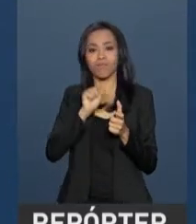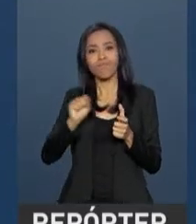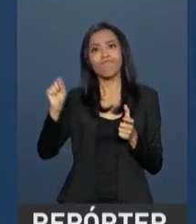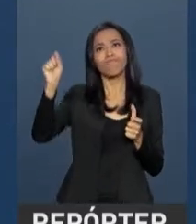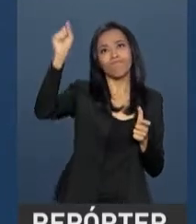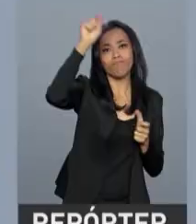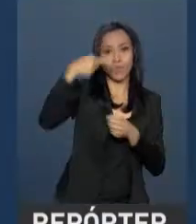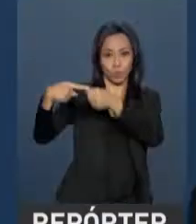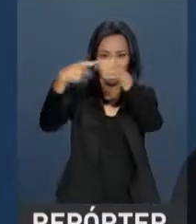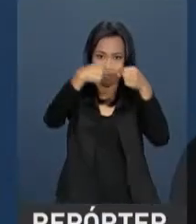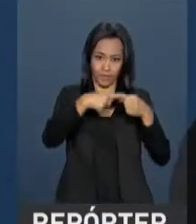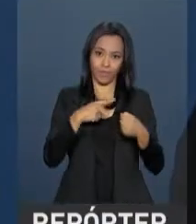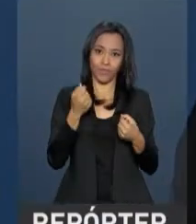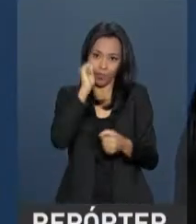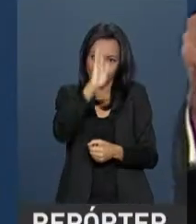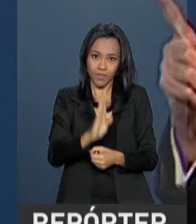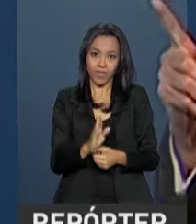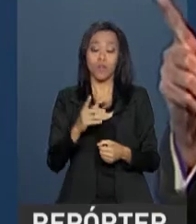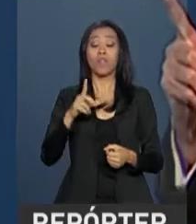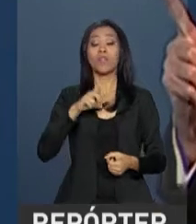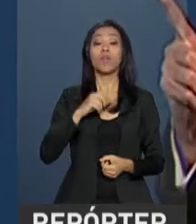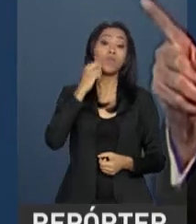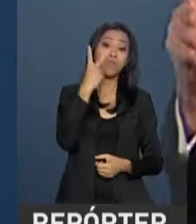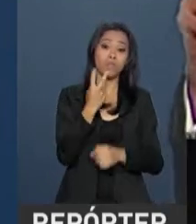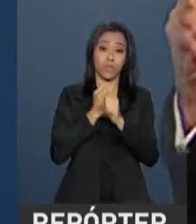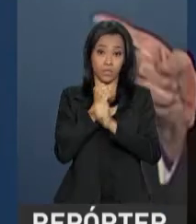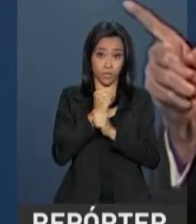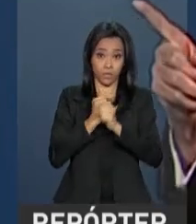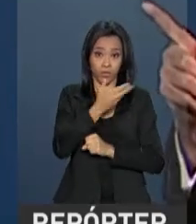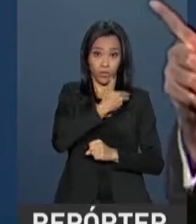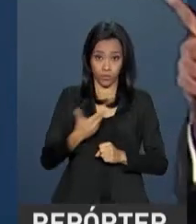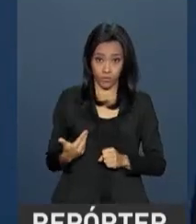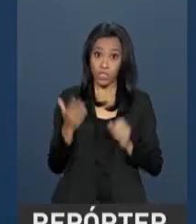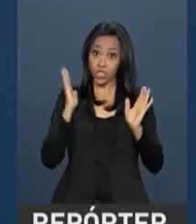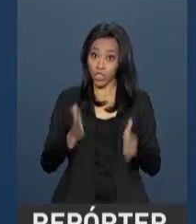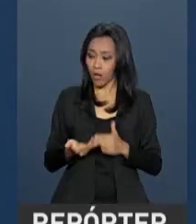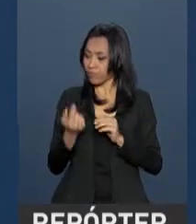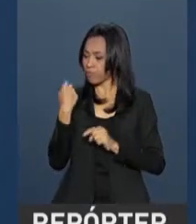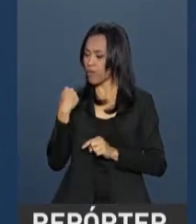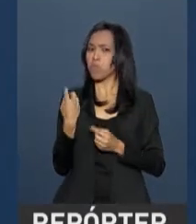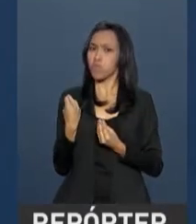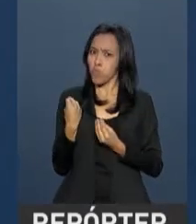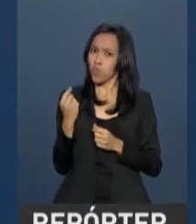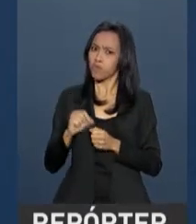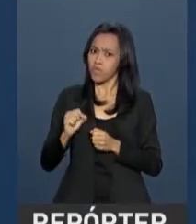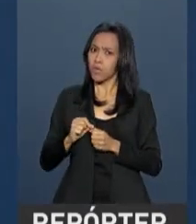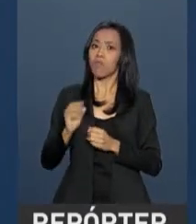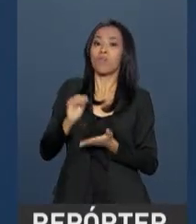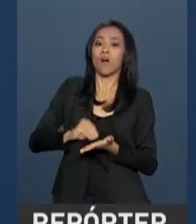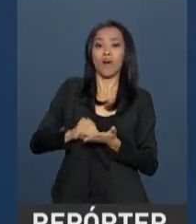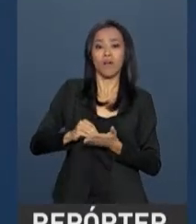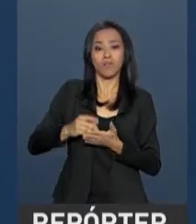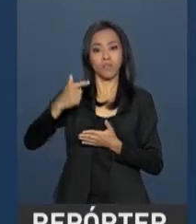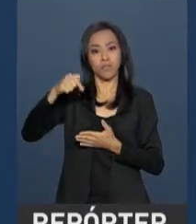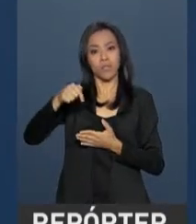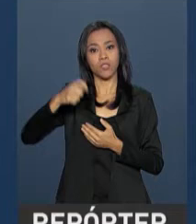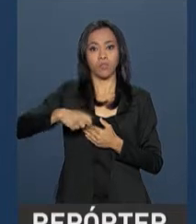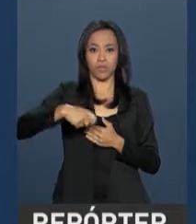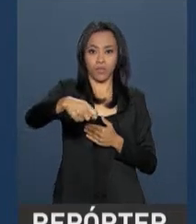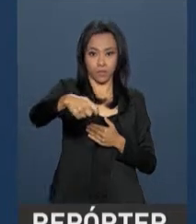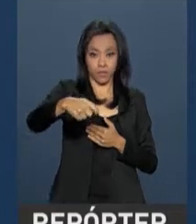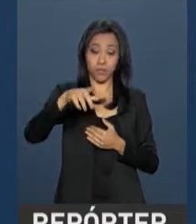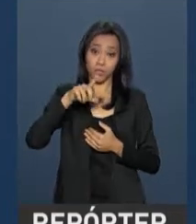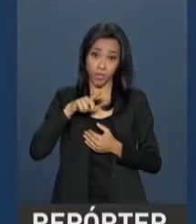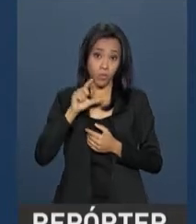município brasileiro nós temos dois anos de um erro já fizemos muito e temos ainda sete meses pela frente ou seja temos um